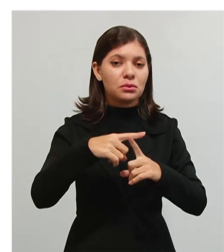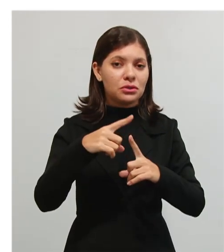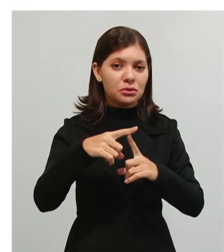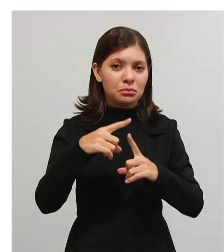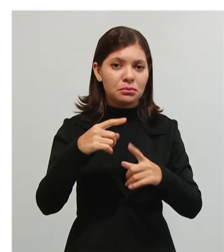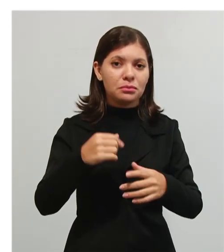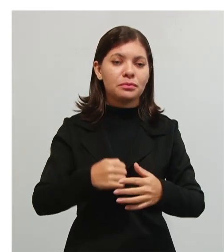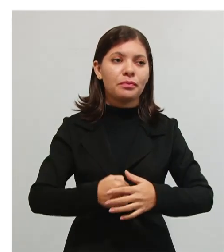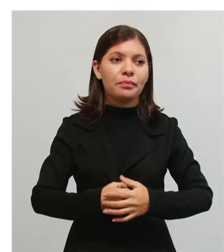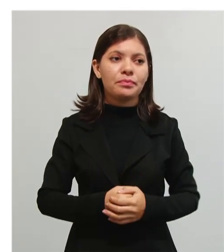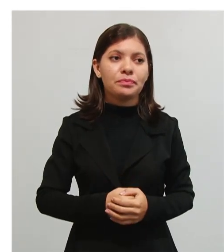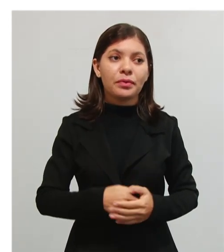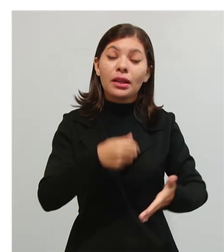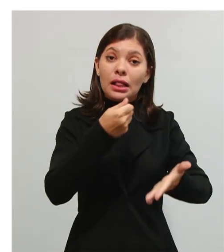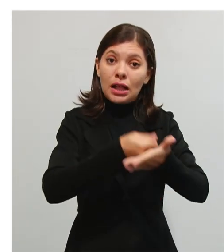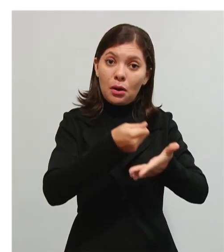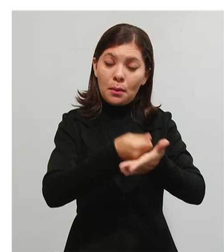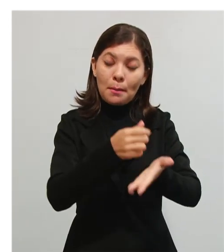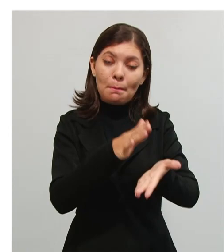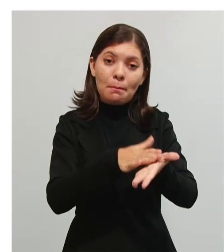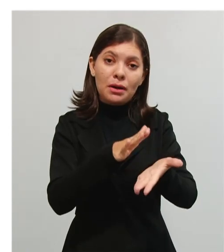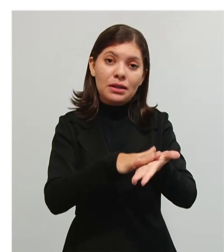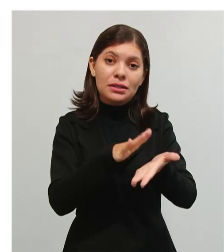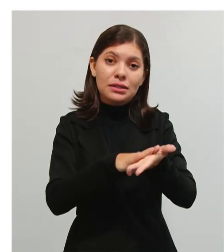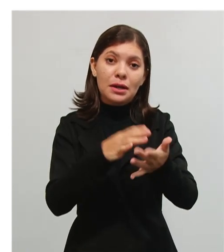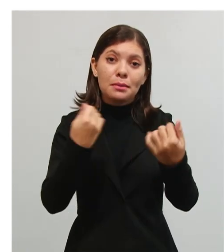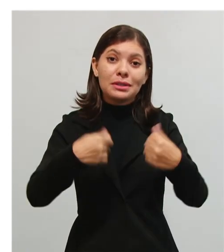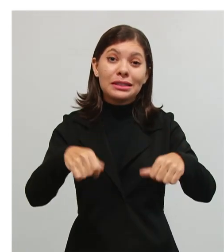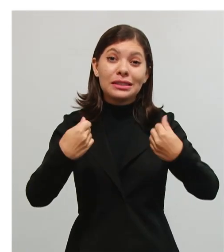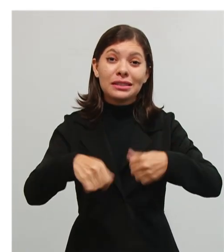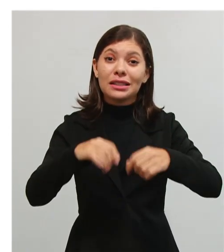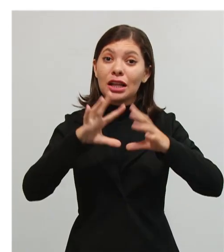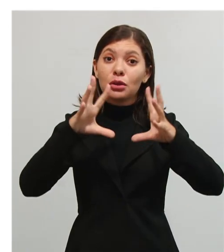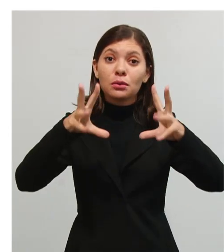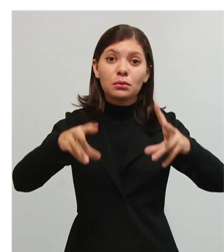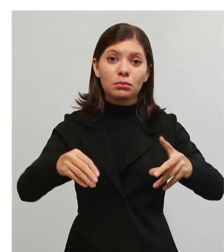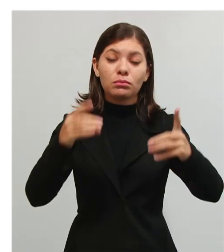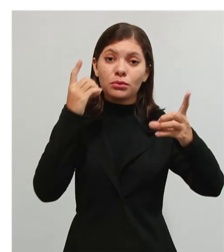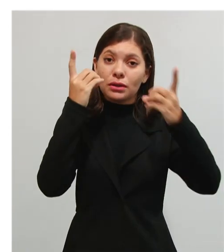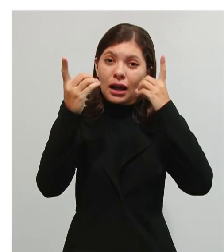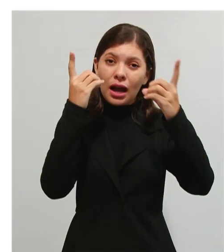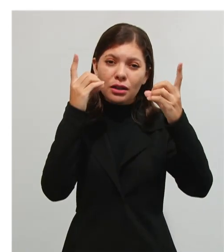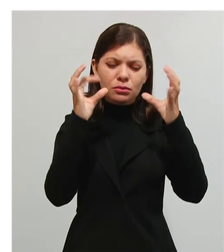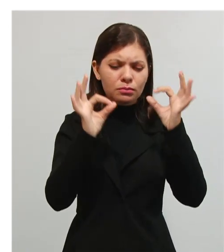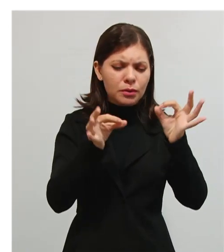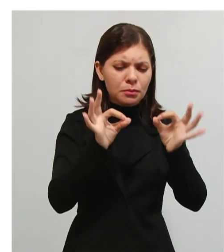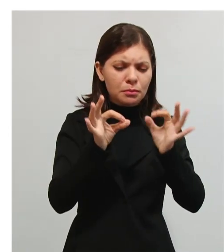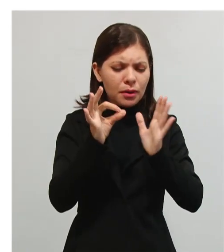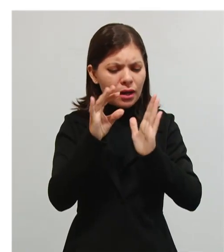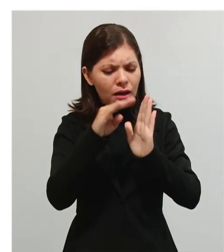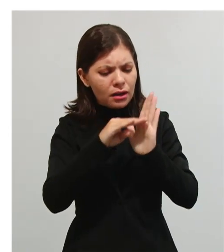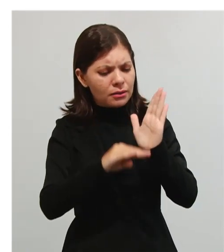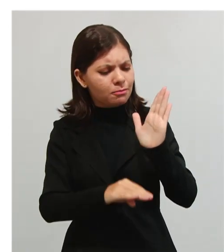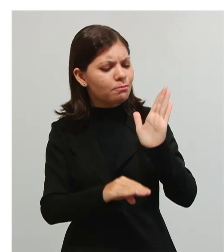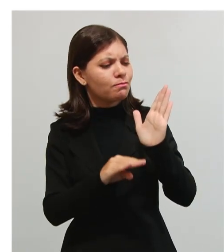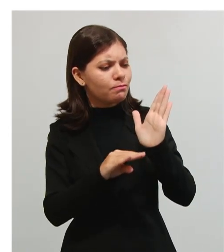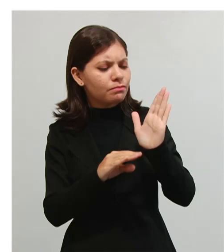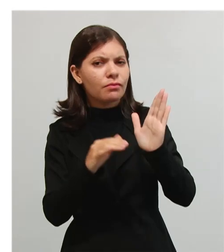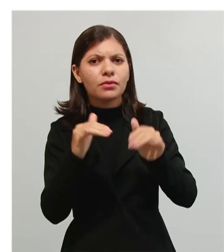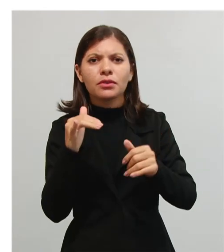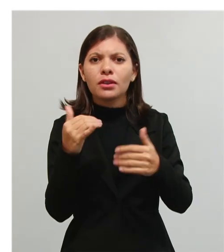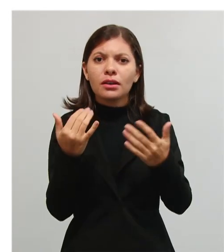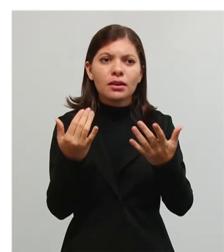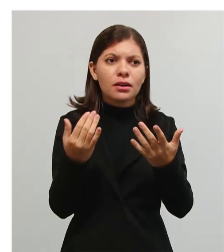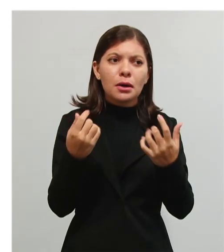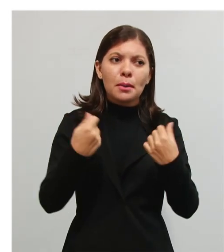tá? Na cobrança, vocês têm que ter os dados todos certos do cliente. Não adianta você querer ligar para o cliente